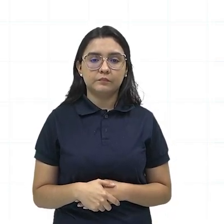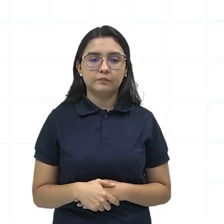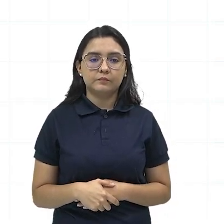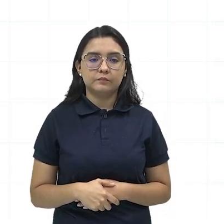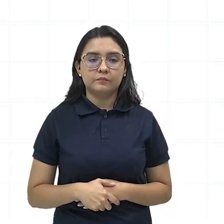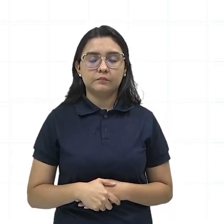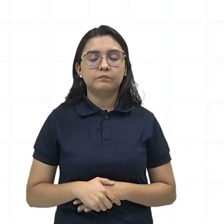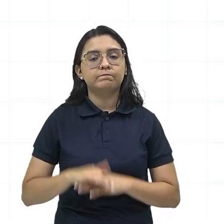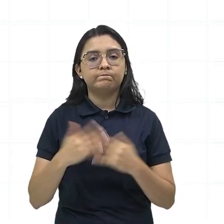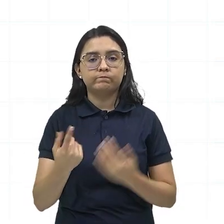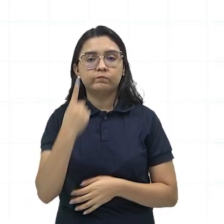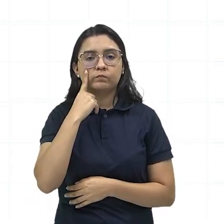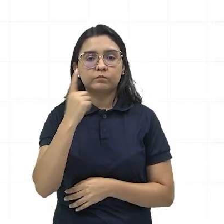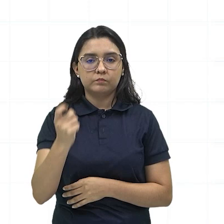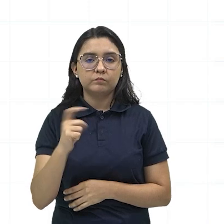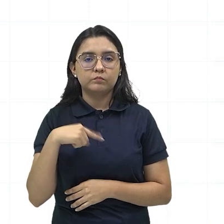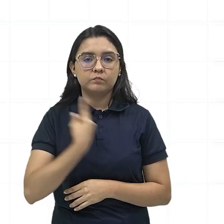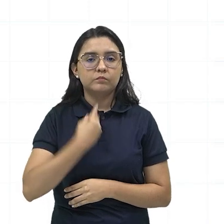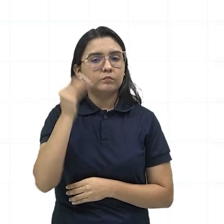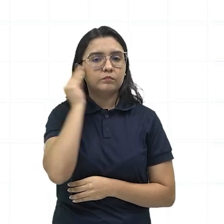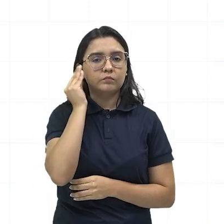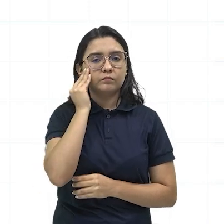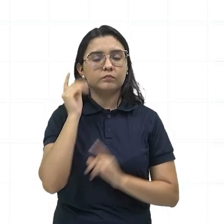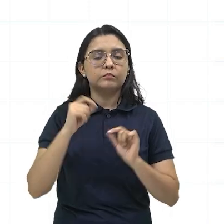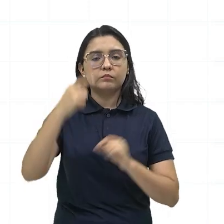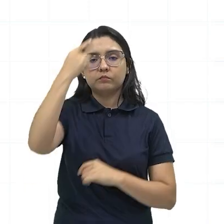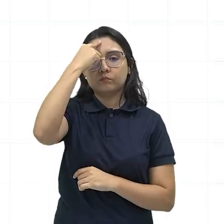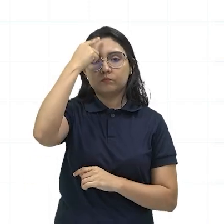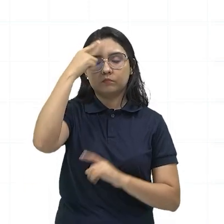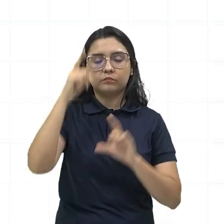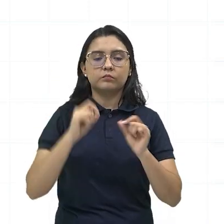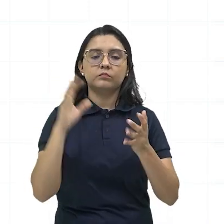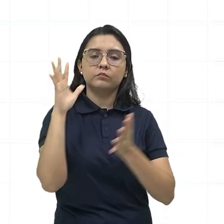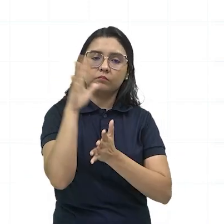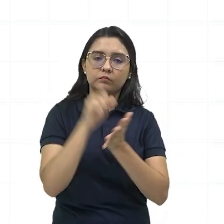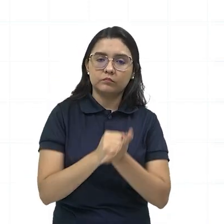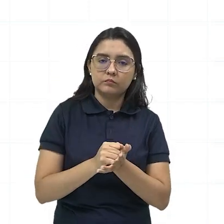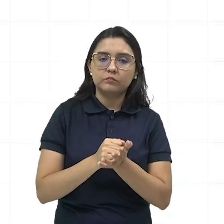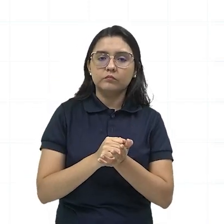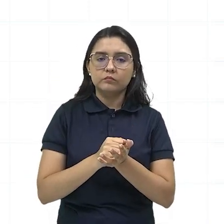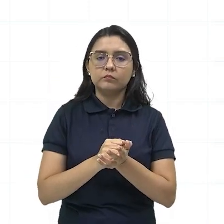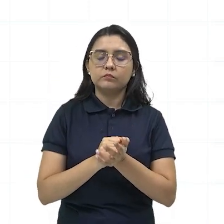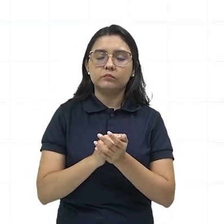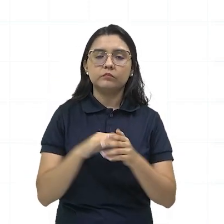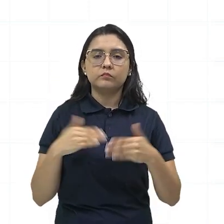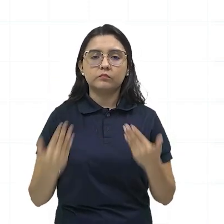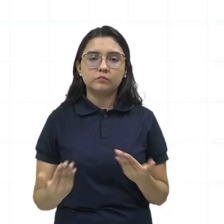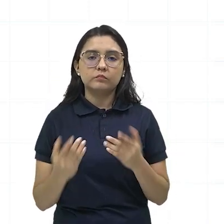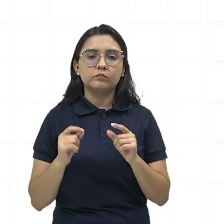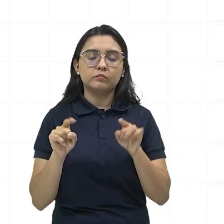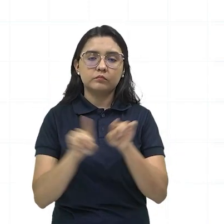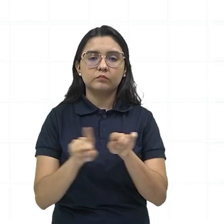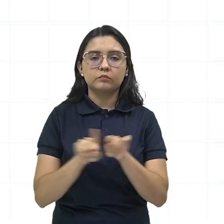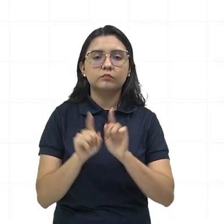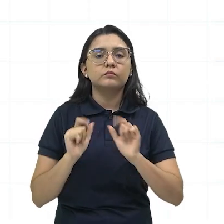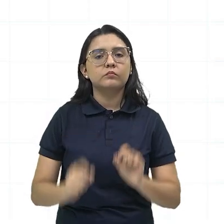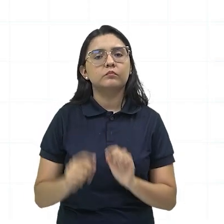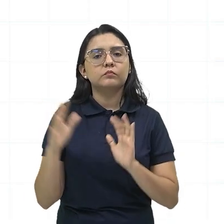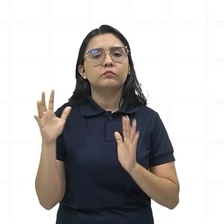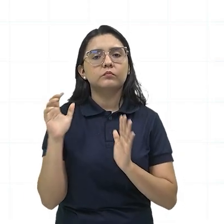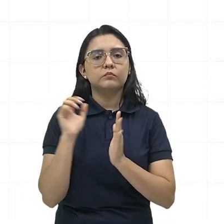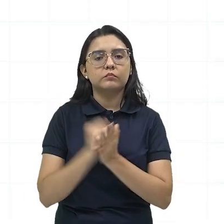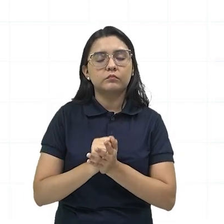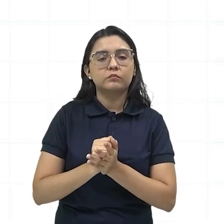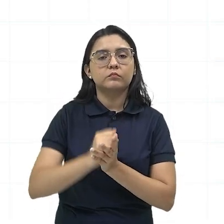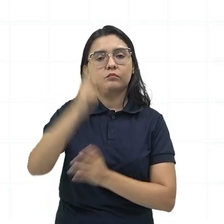Bastante interessante a gente tentar pensar como esses registros, como aquilo que acabou ficando também para a história, acaba